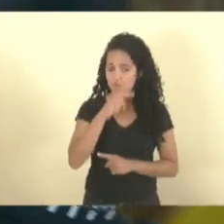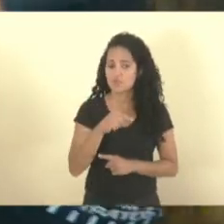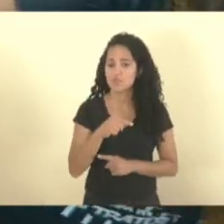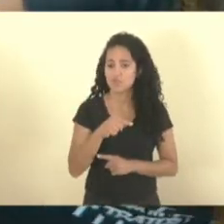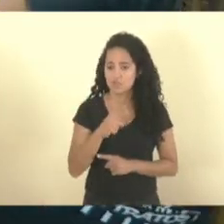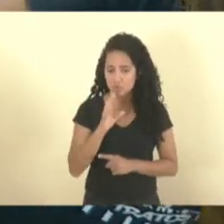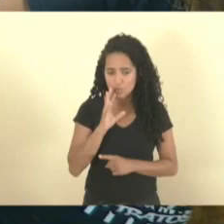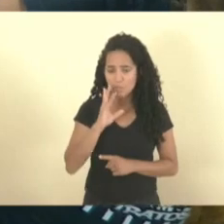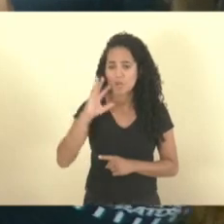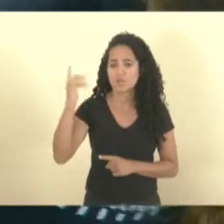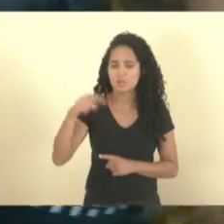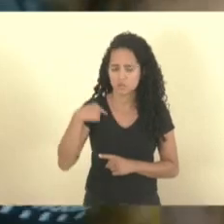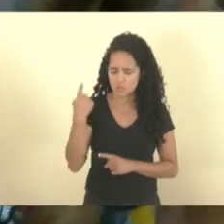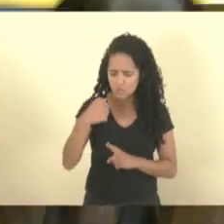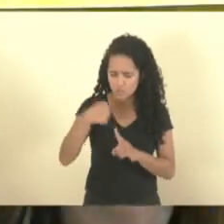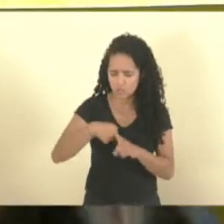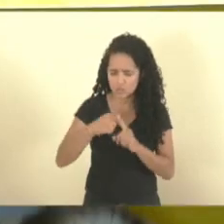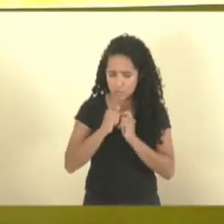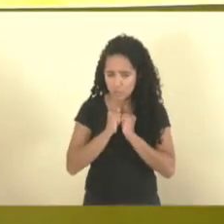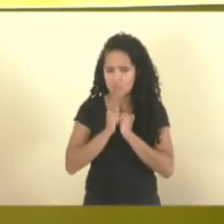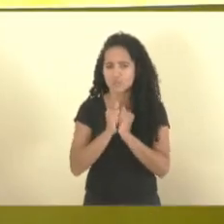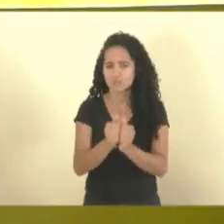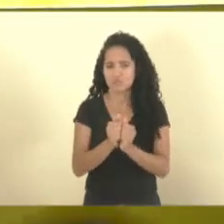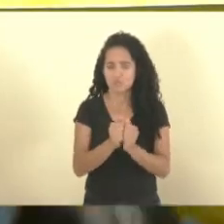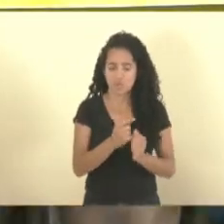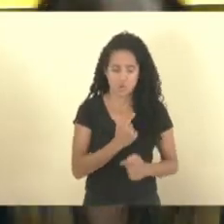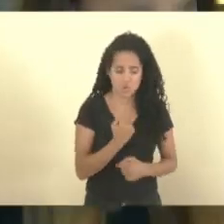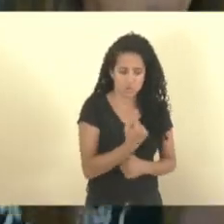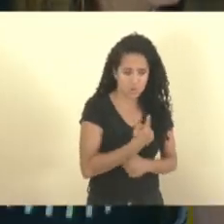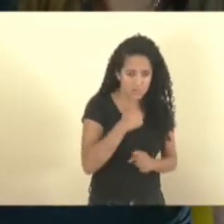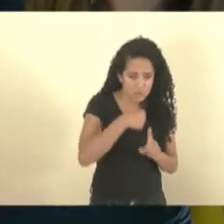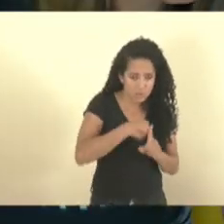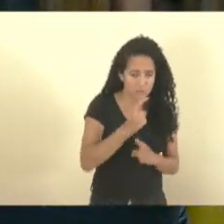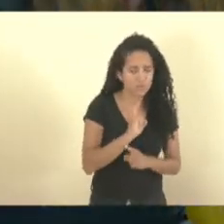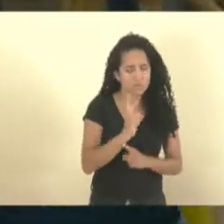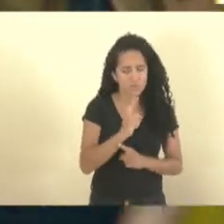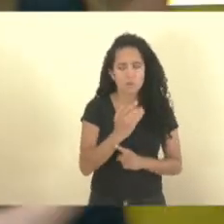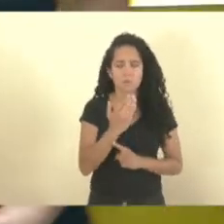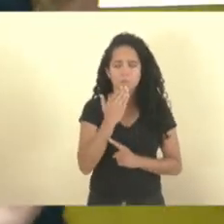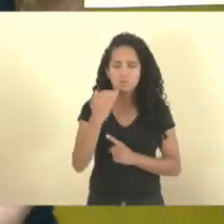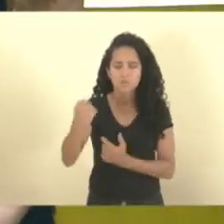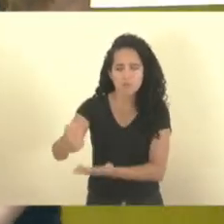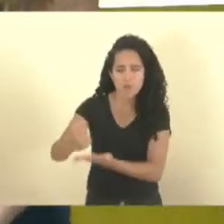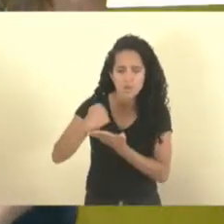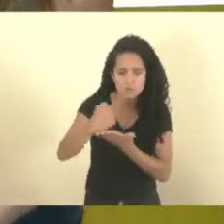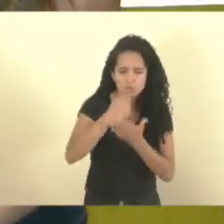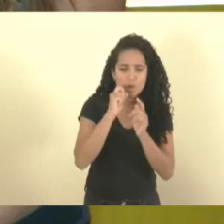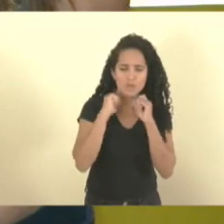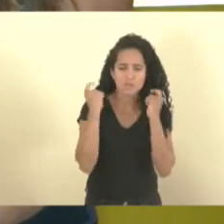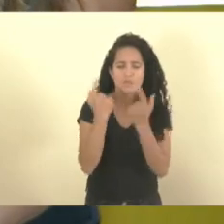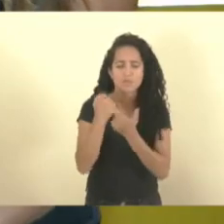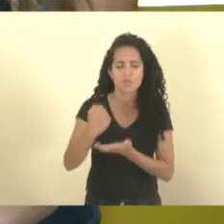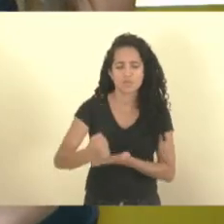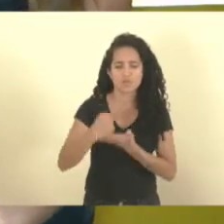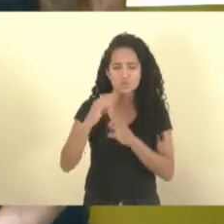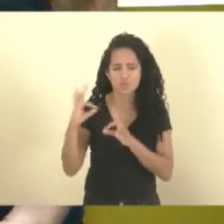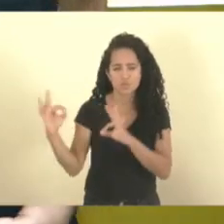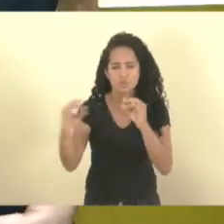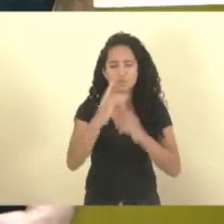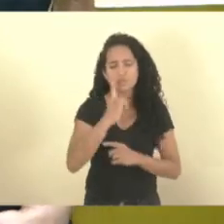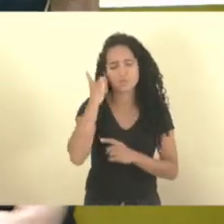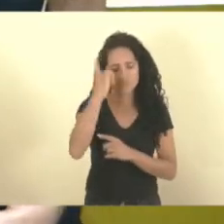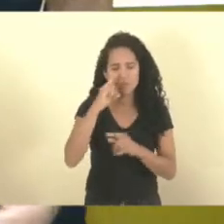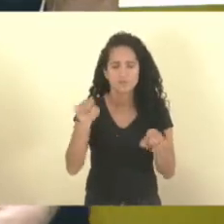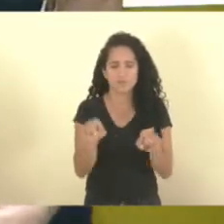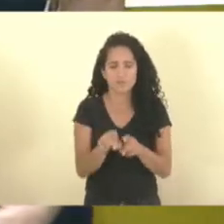temos que lutar juntos. Não podemos ficar sozinhos nessa luta. Nós precisamos muito dessa Assembleia, de todos os deputados. E nós